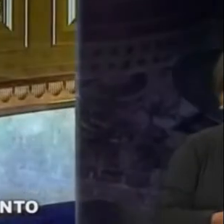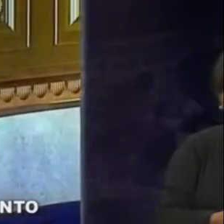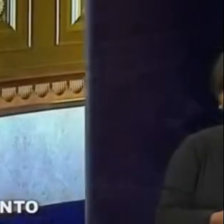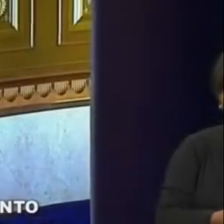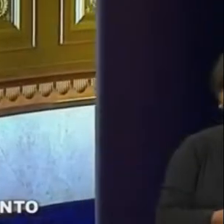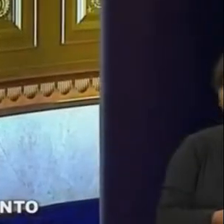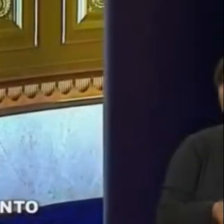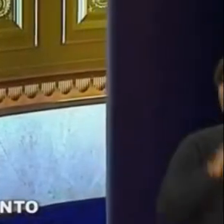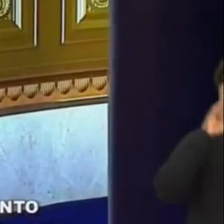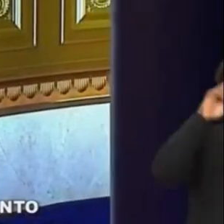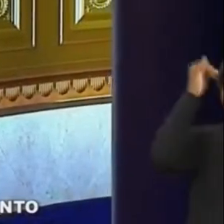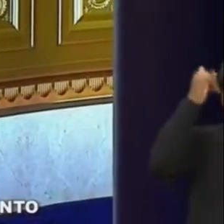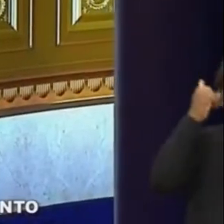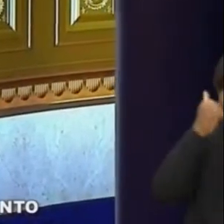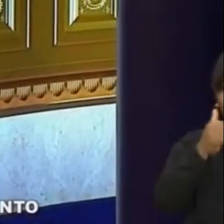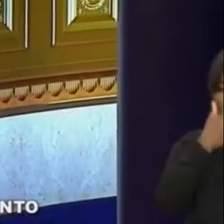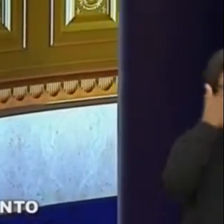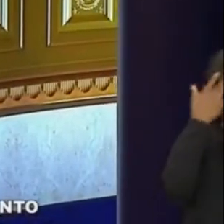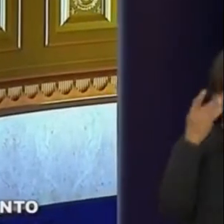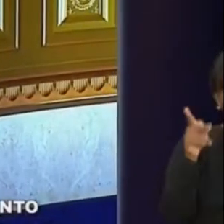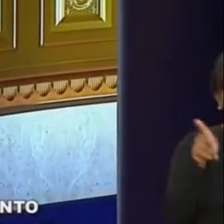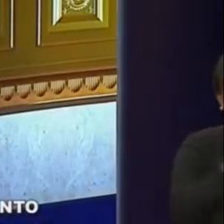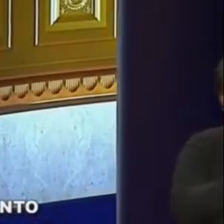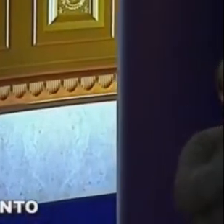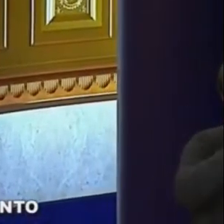Deus fala com quem é dele,